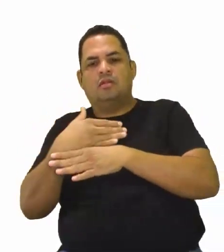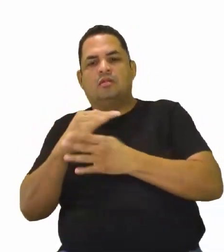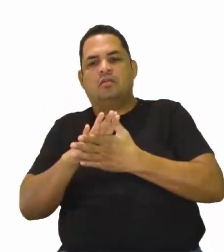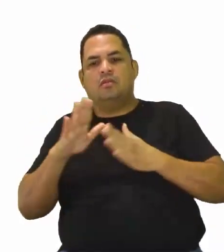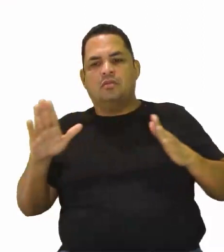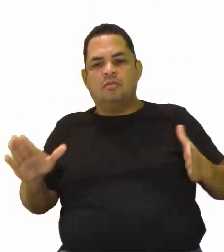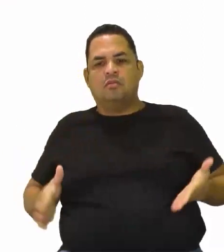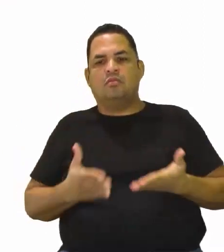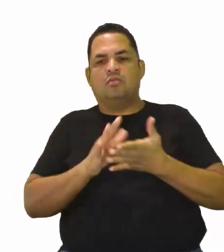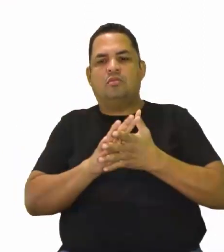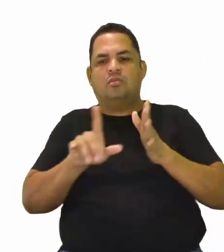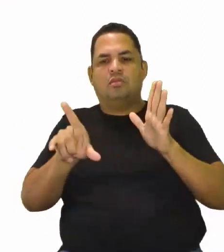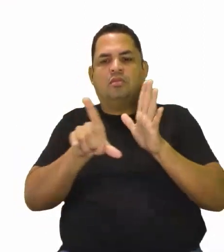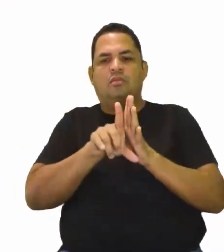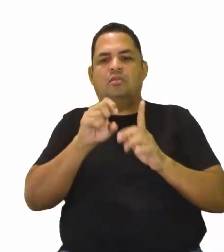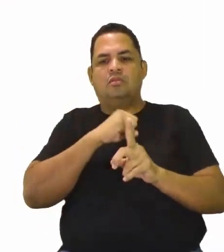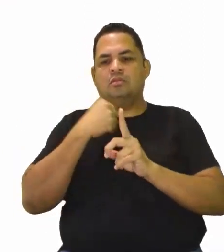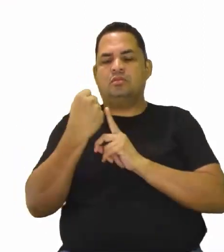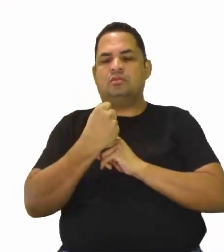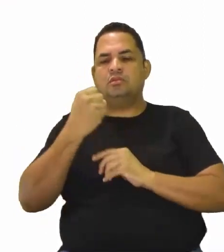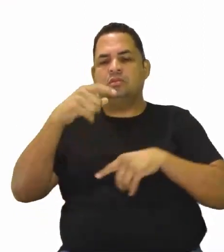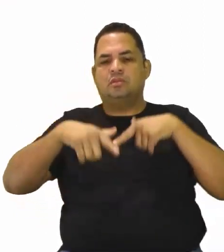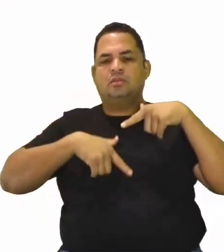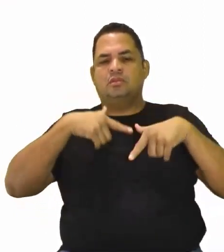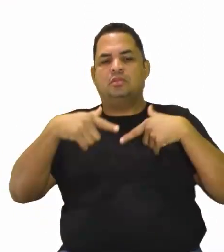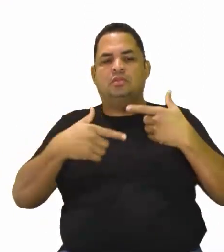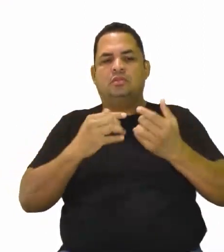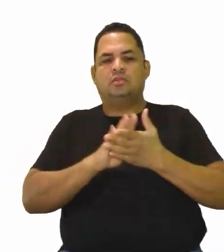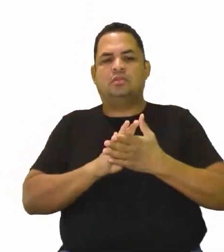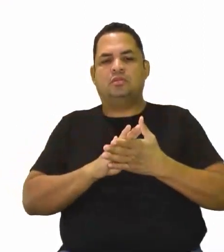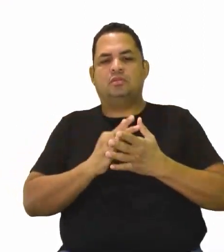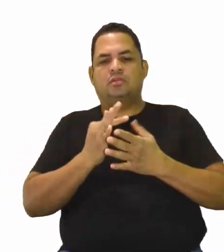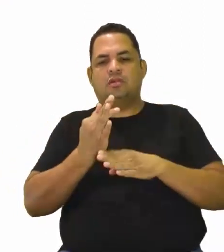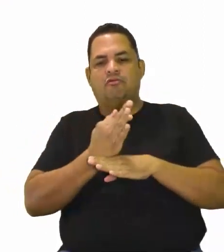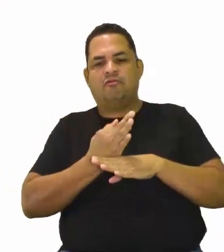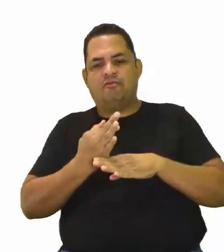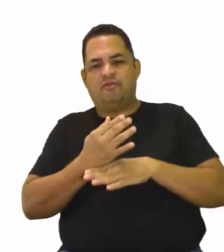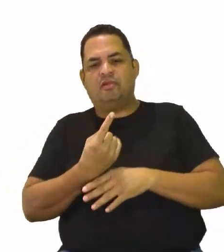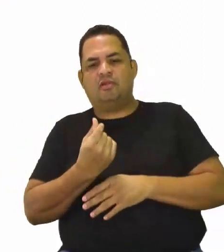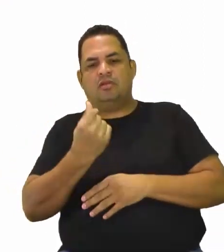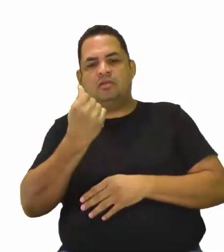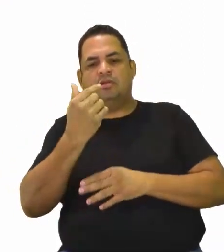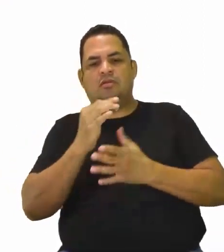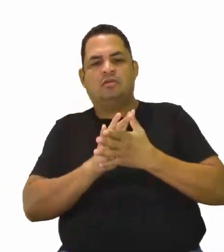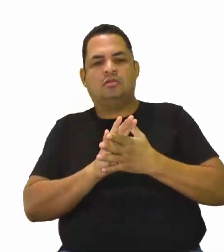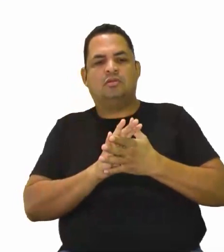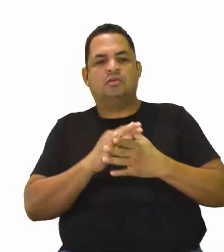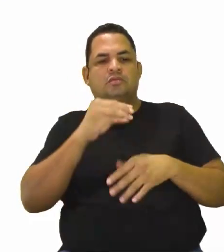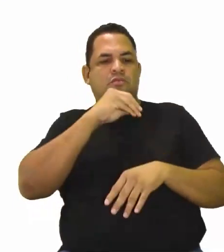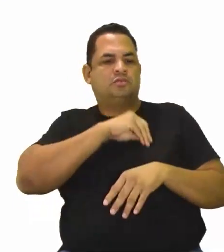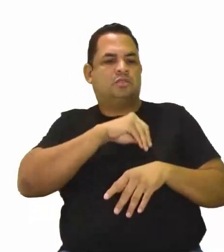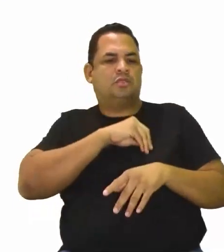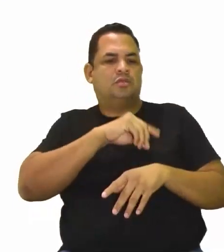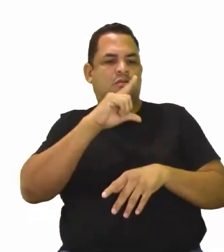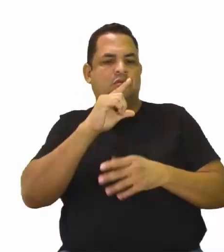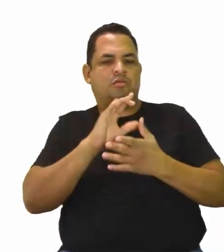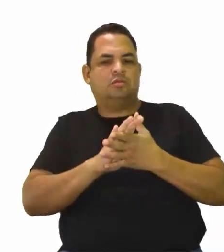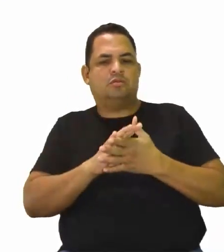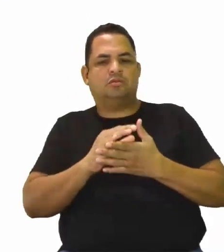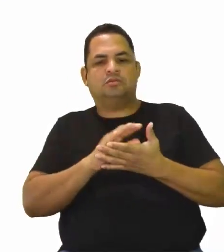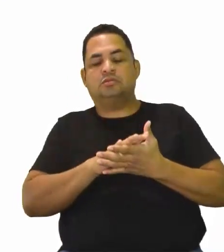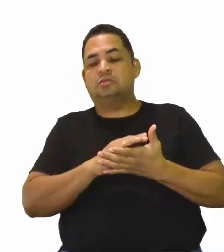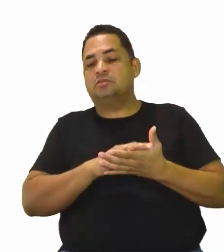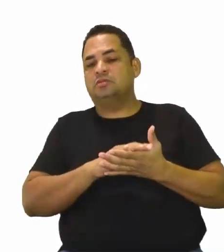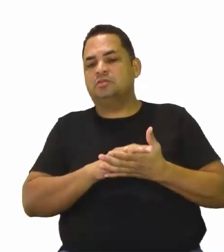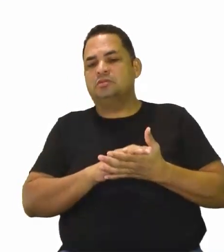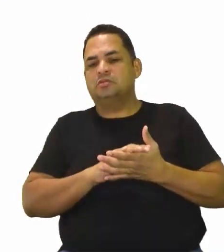promover uma legislação social trabalhista, com férias remuneradas, definição de salário mínimo, jornada